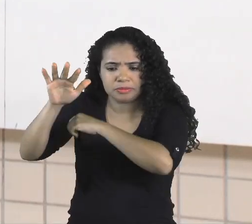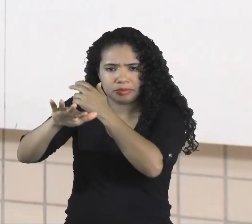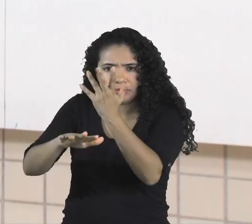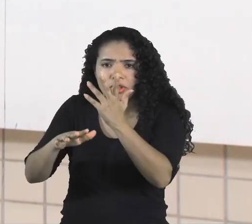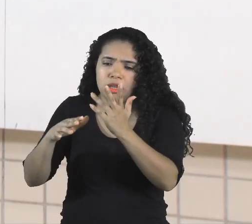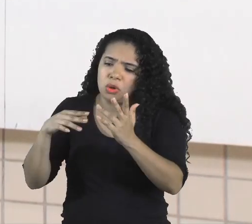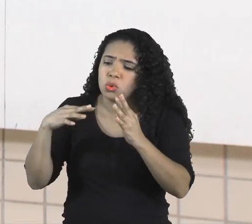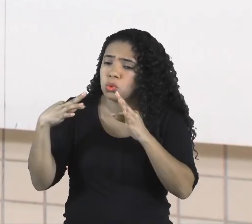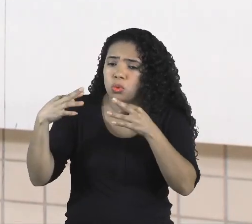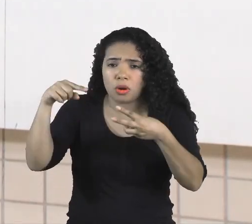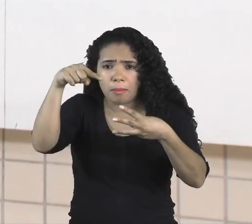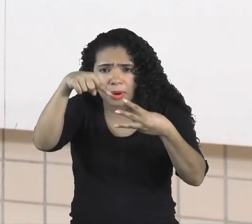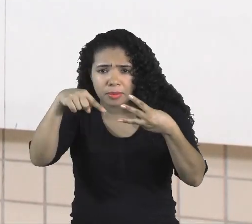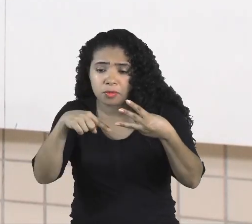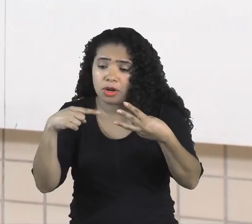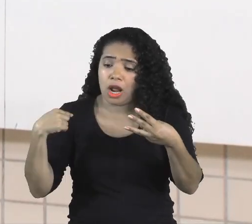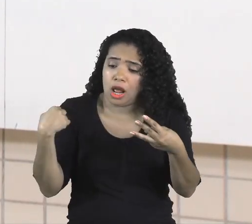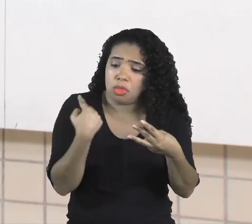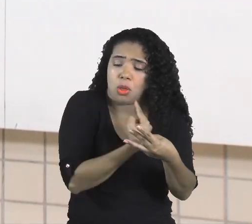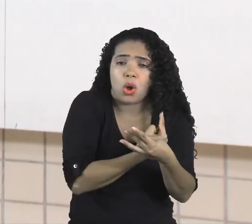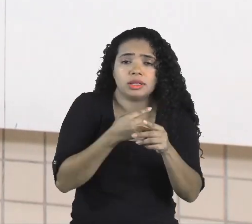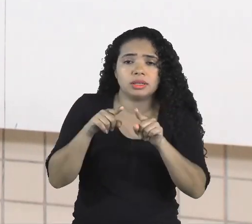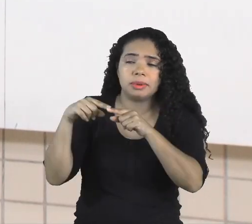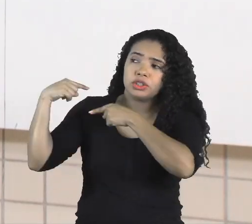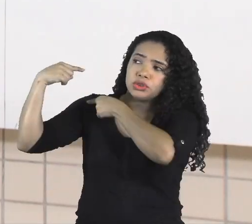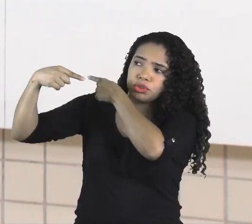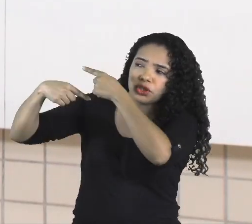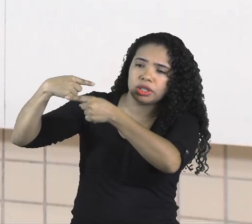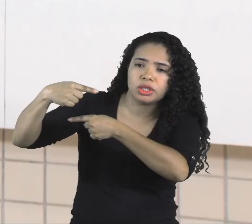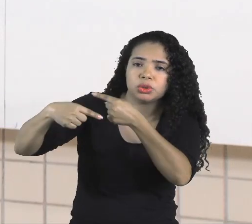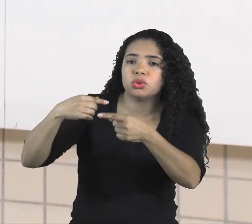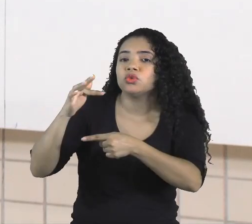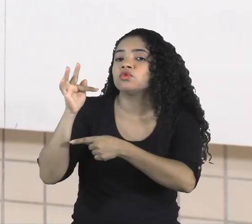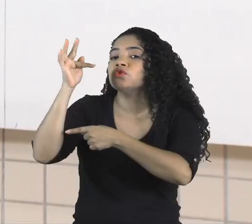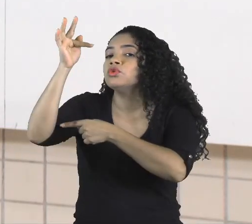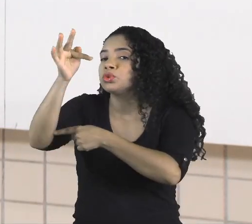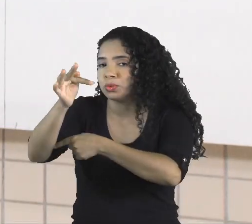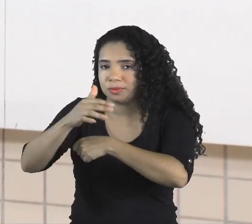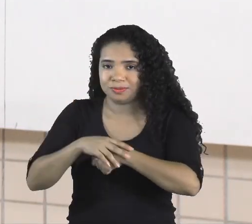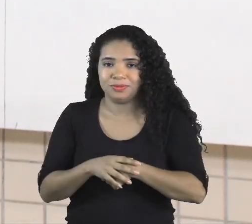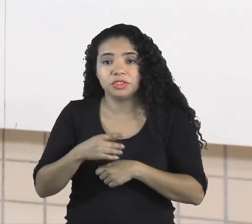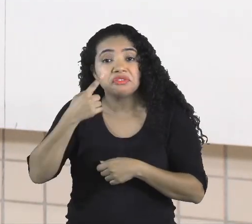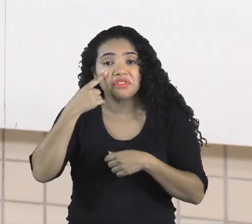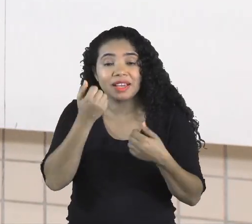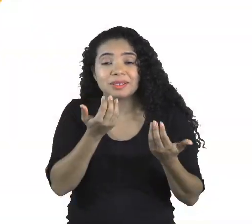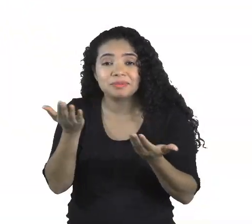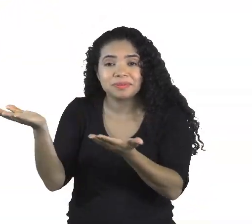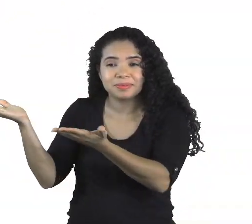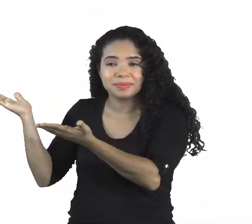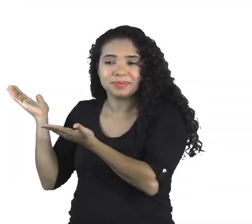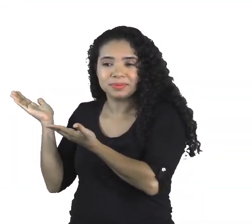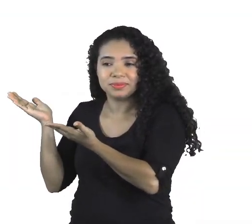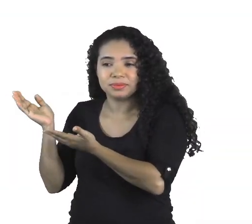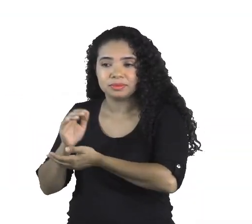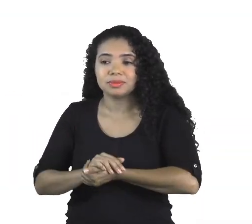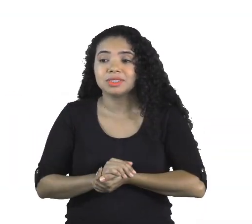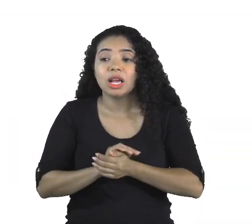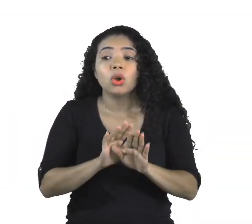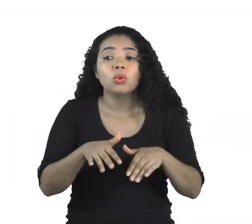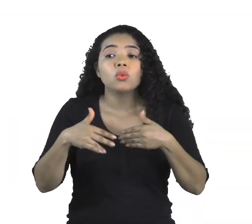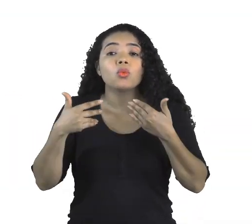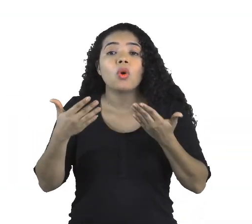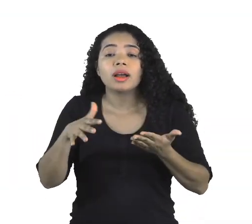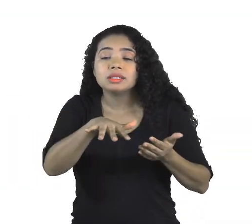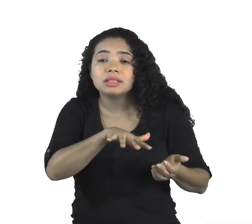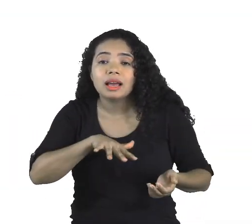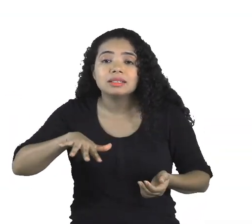gerações futuras. Agora, eu vou te mostrar, veja bem aí na sua tela, quais são as unidades, as